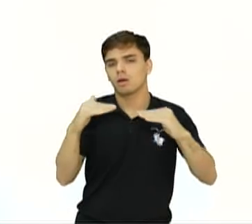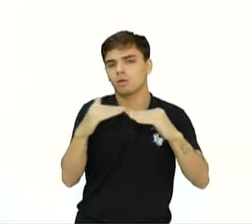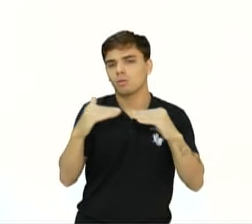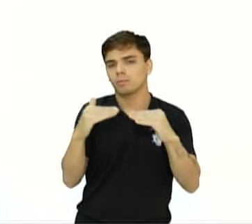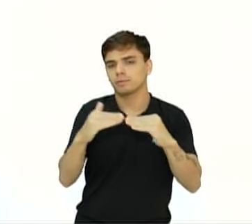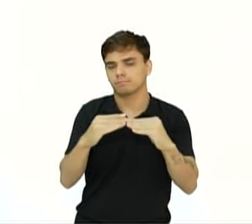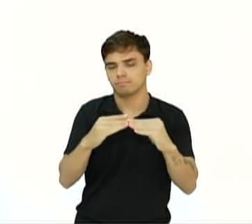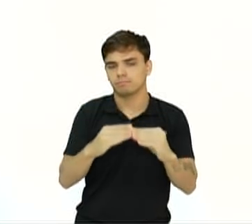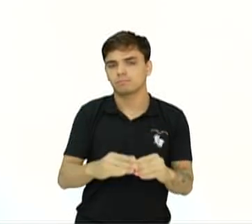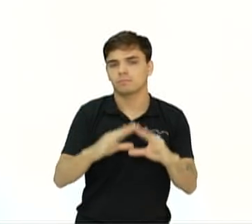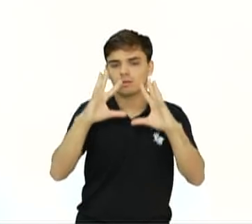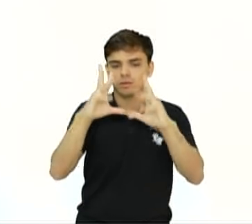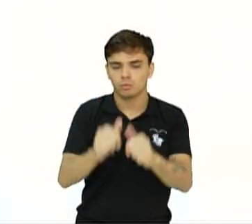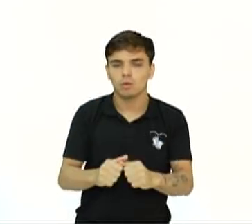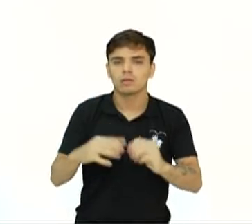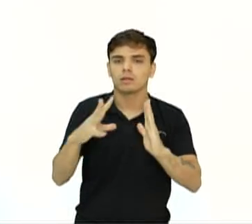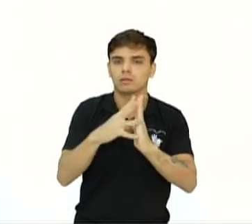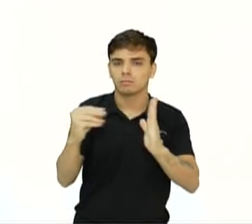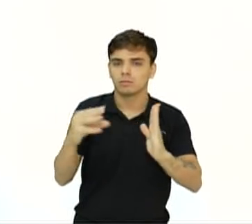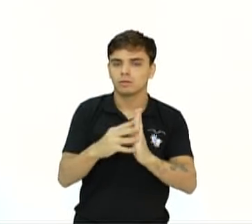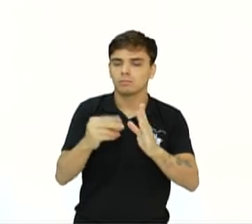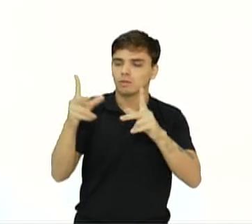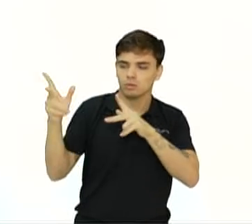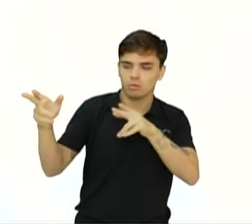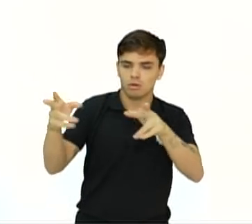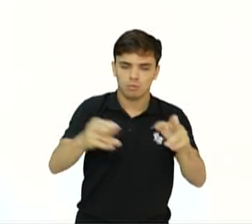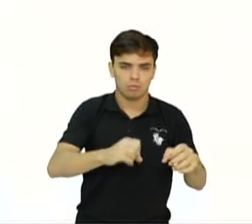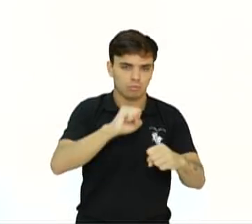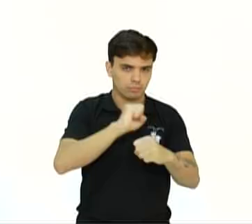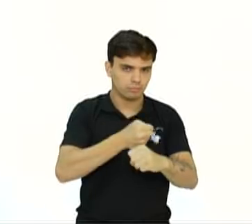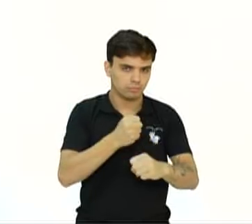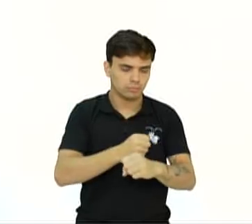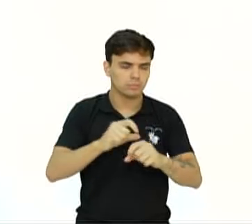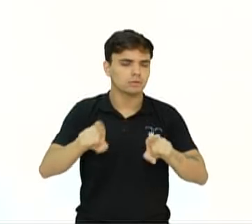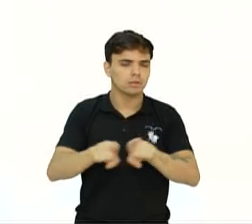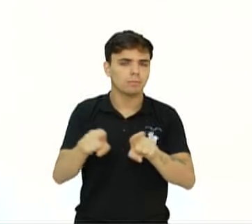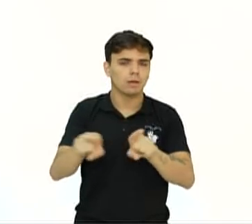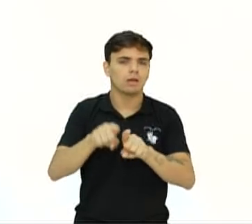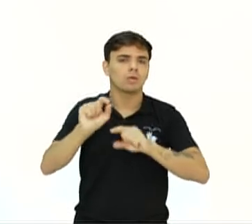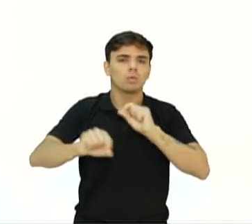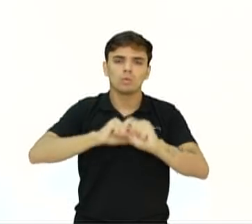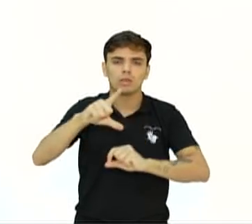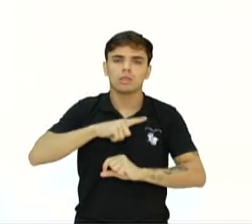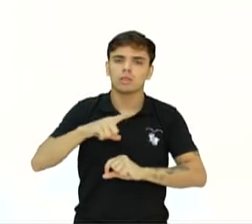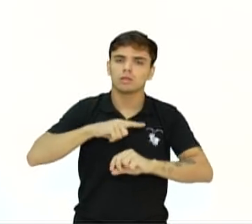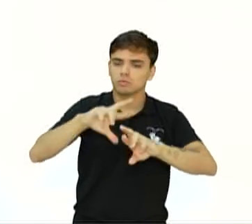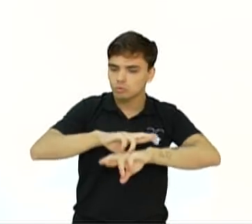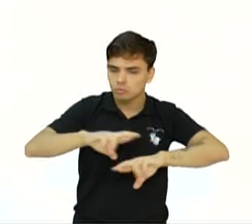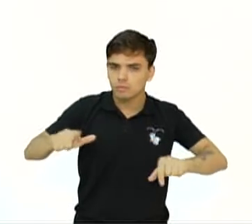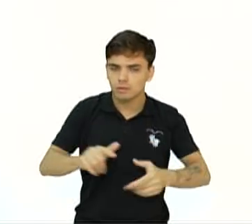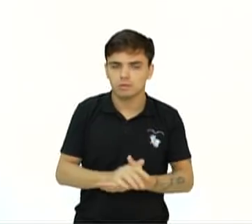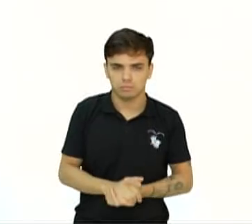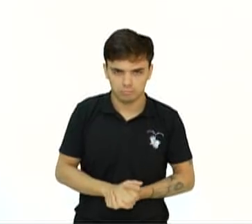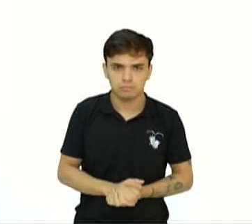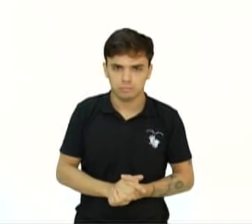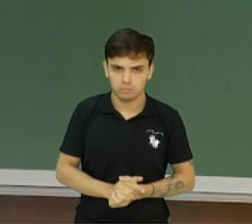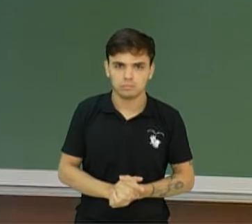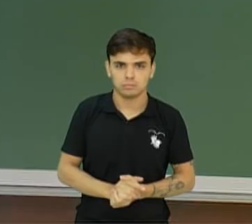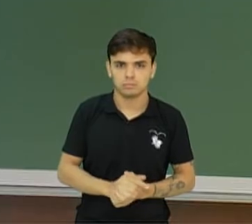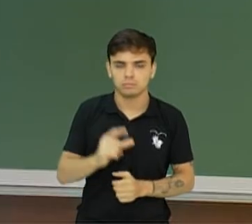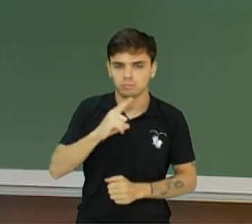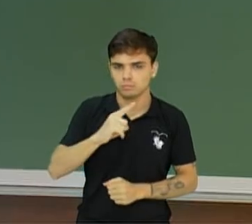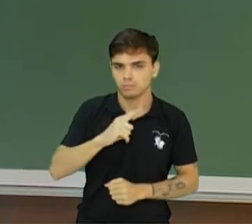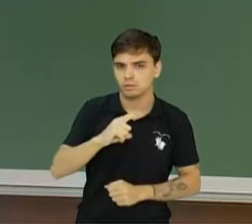inspiram na mesma obra, né? Na obra de Mona Lisa. E o que tem de diferente? Todas elas têm características bem